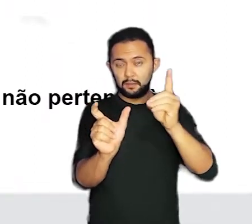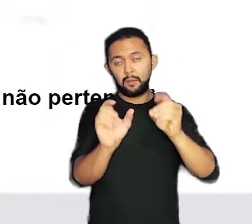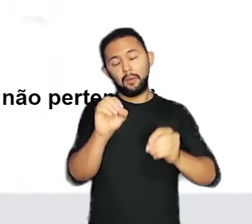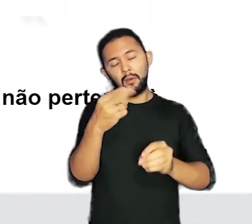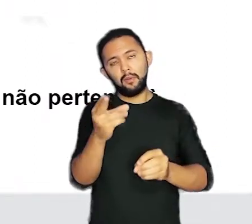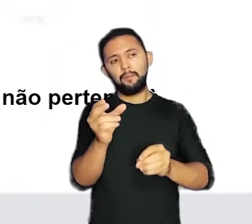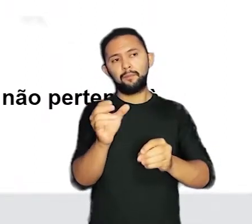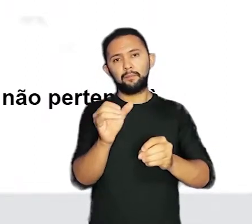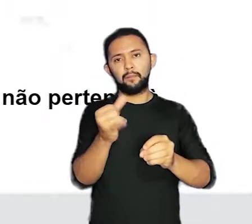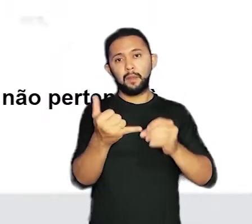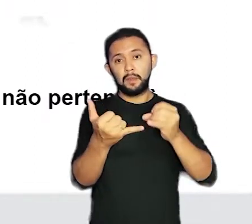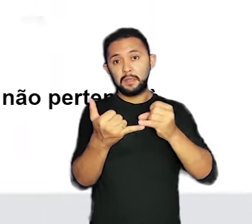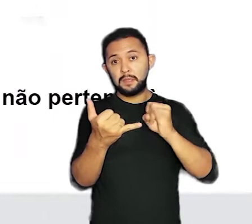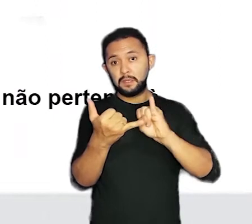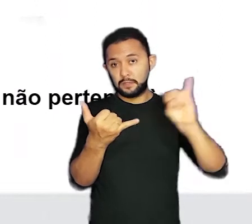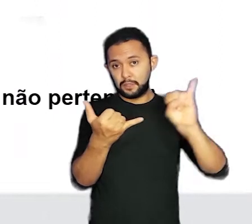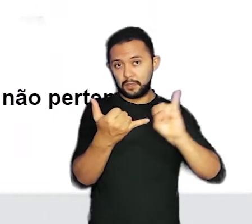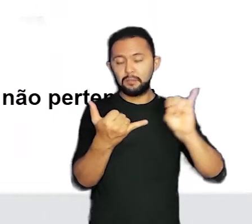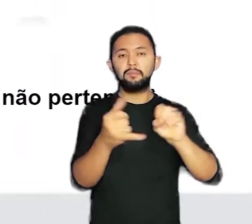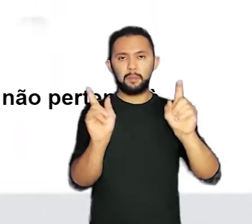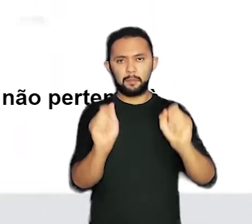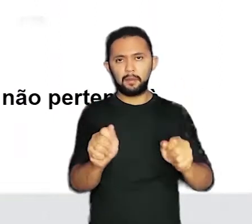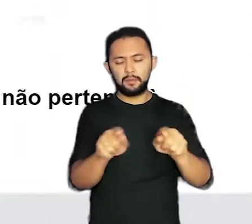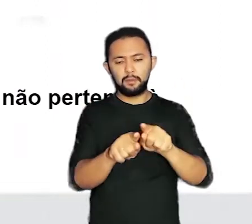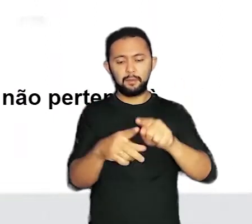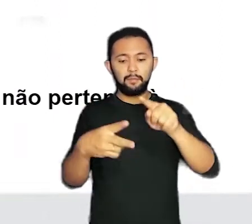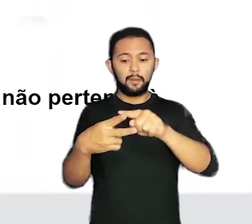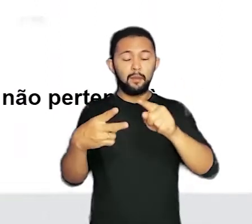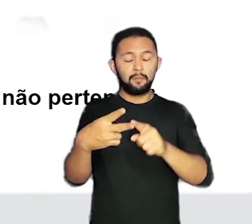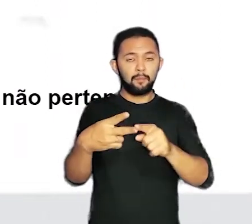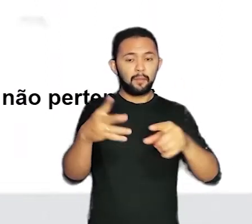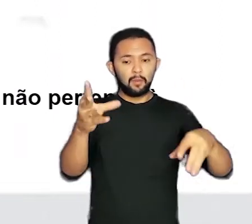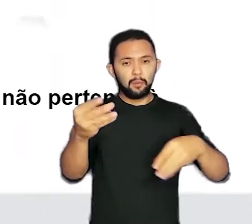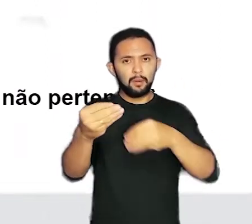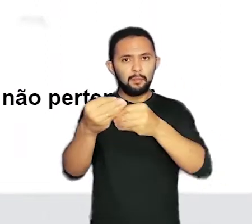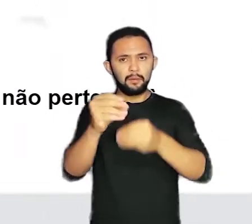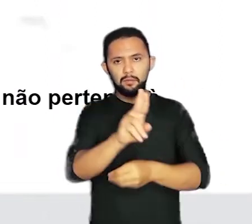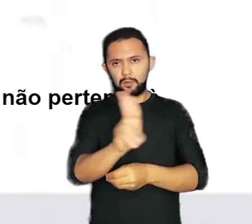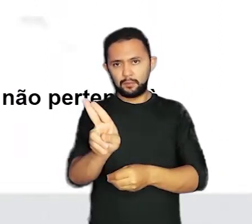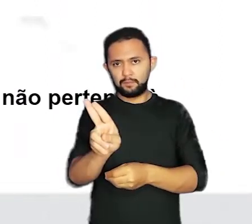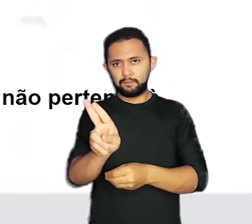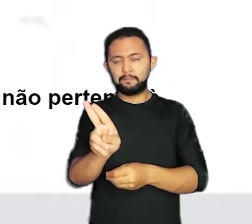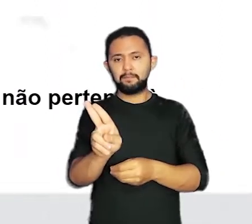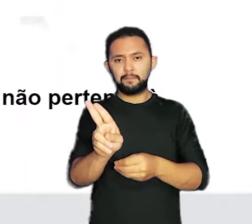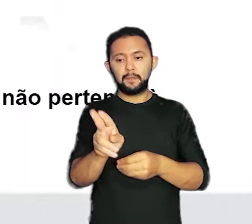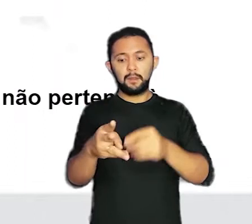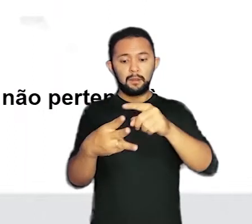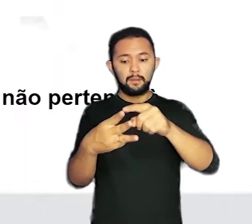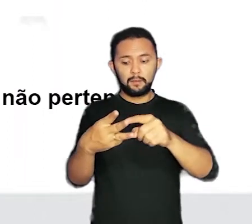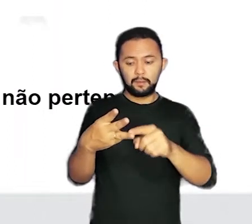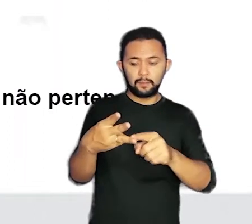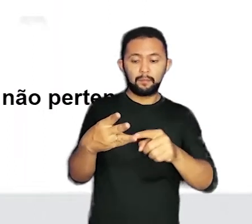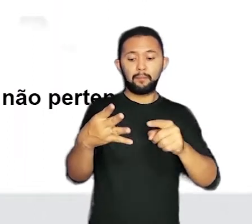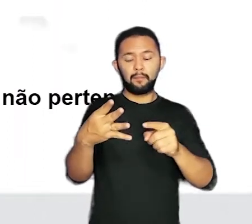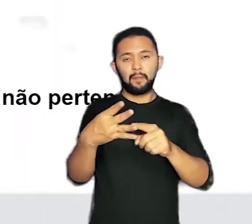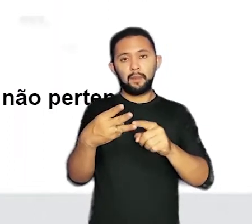Os complementos nominais, obviamente, completando aí o sentido dos nomes, o agente da passiva. Então, os complementos